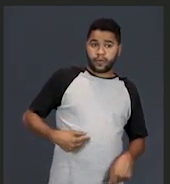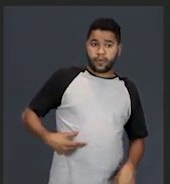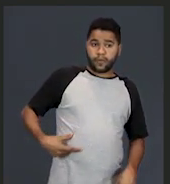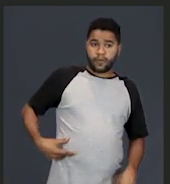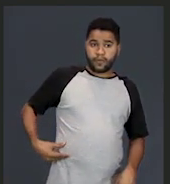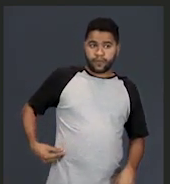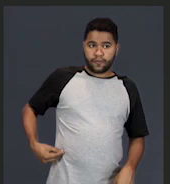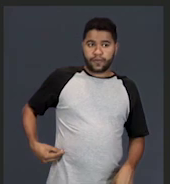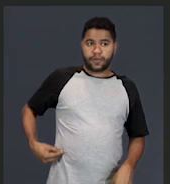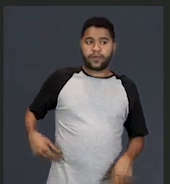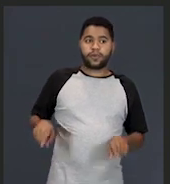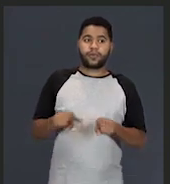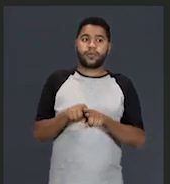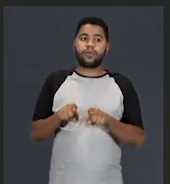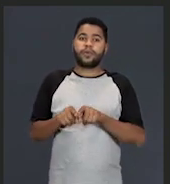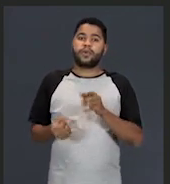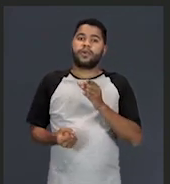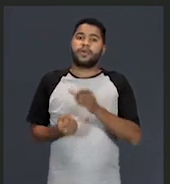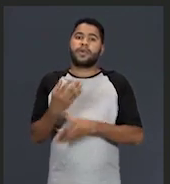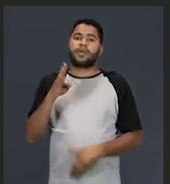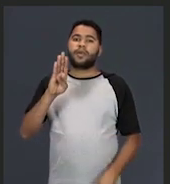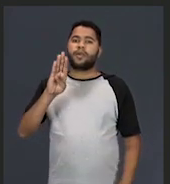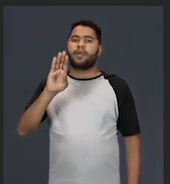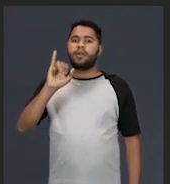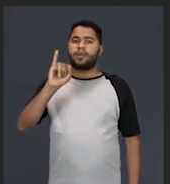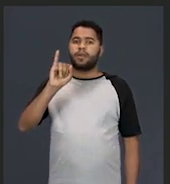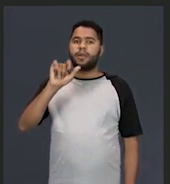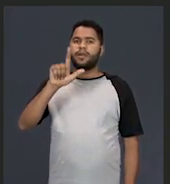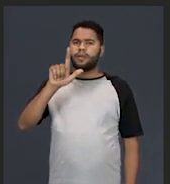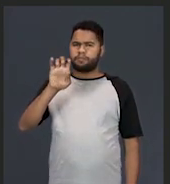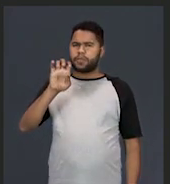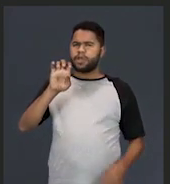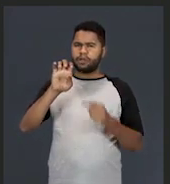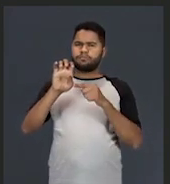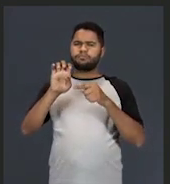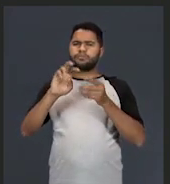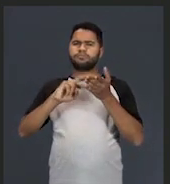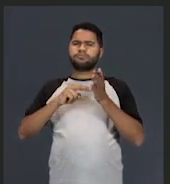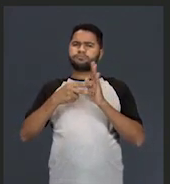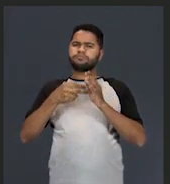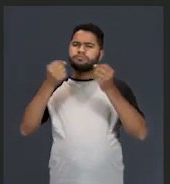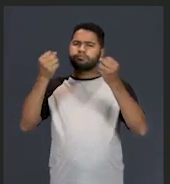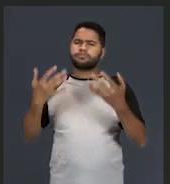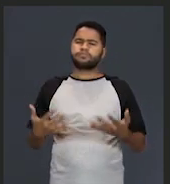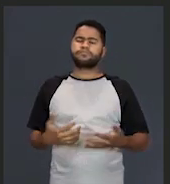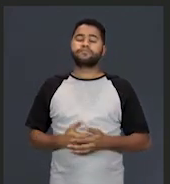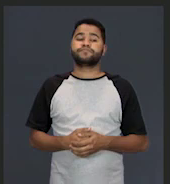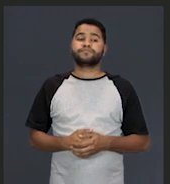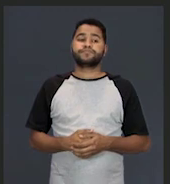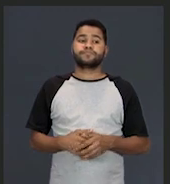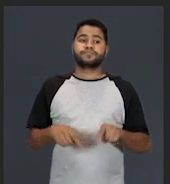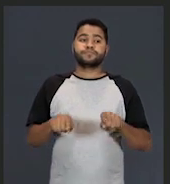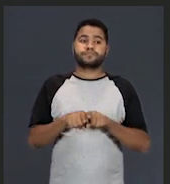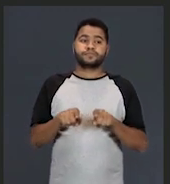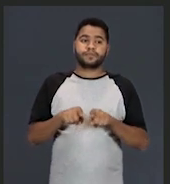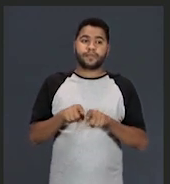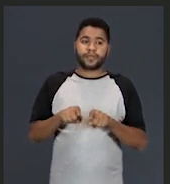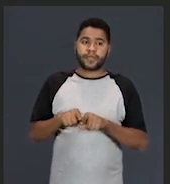anexa, vai produzir aqui a bile, tá? Que eu vou explicar para que serve a bile. E nós temos o pâncreas,